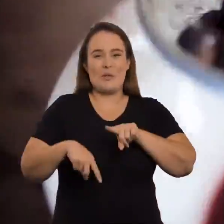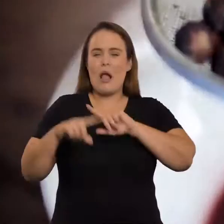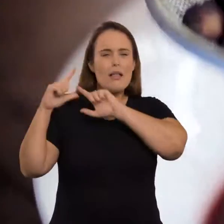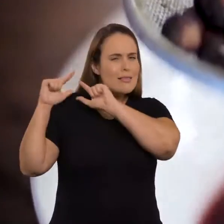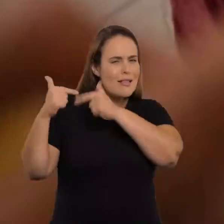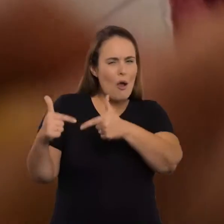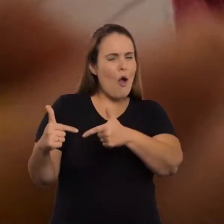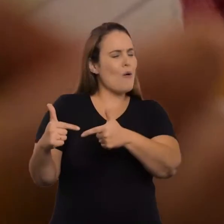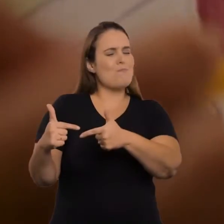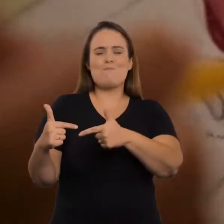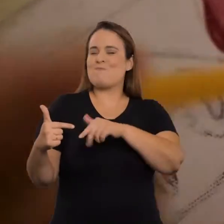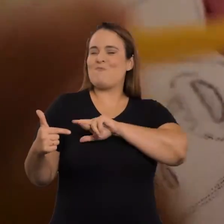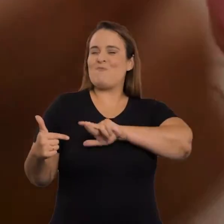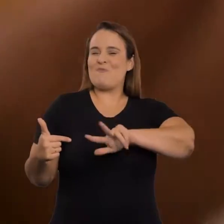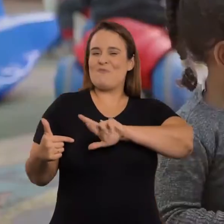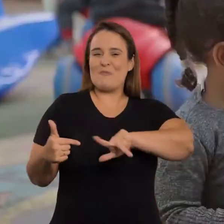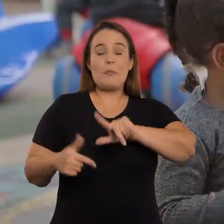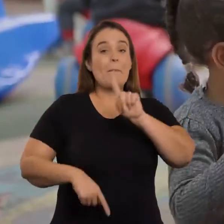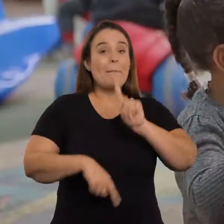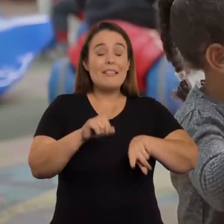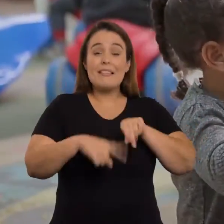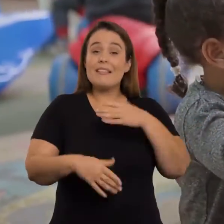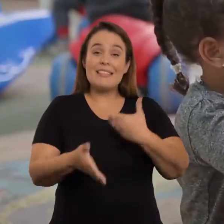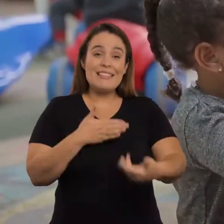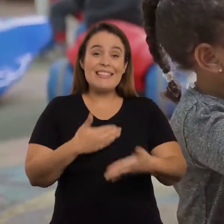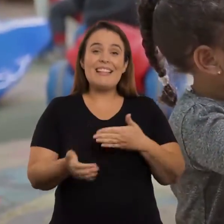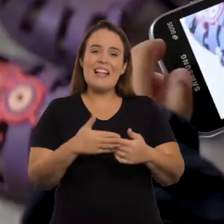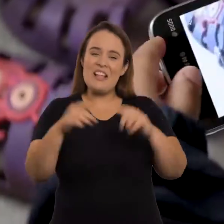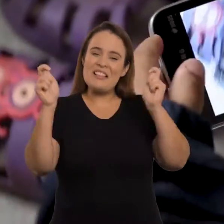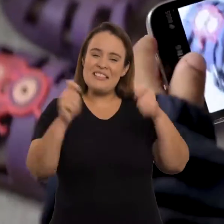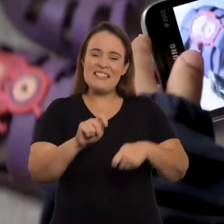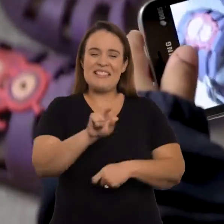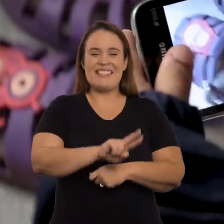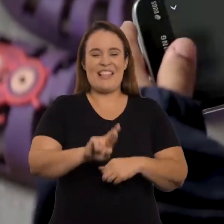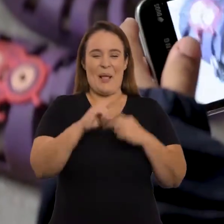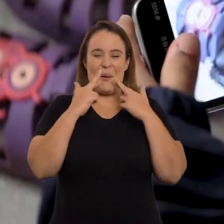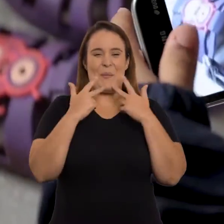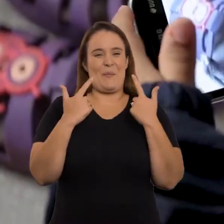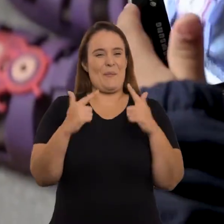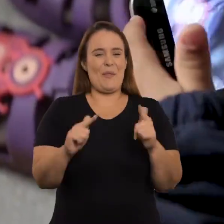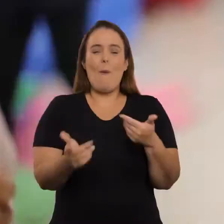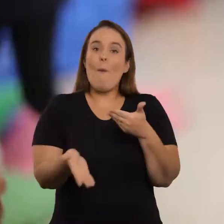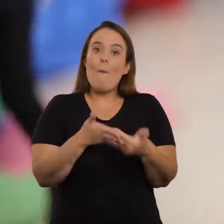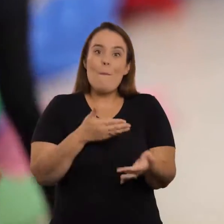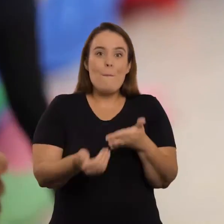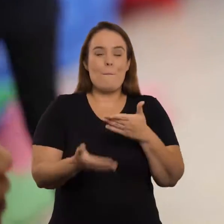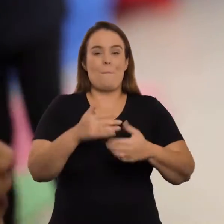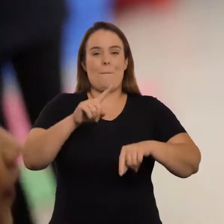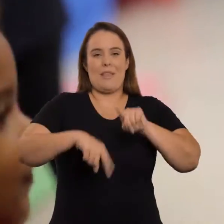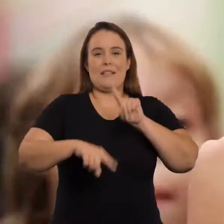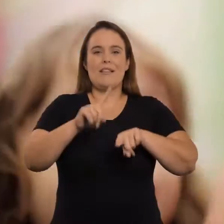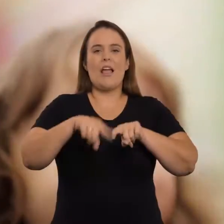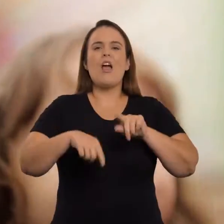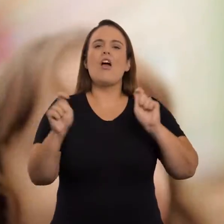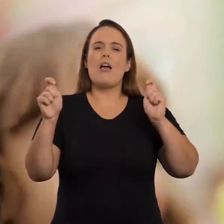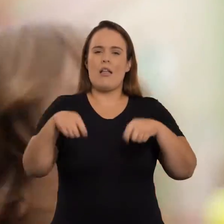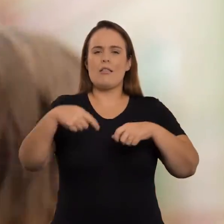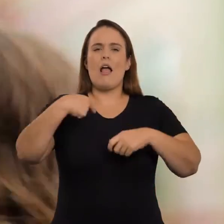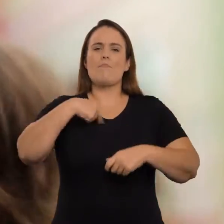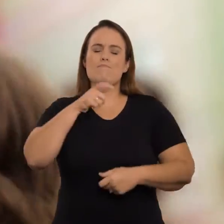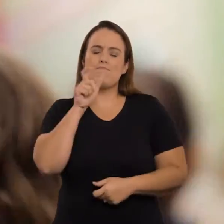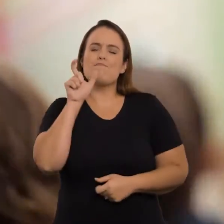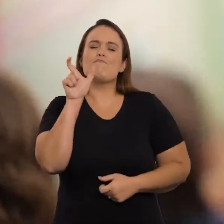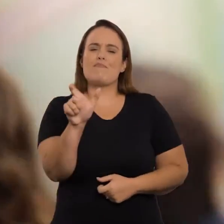tradicionais. Qualquer material serve para essa linguagem. Qualquer material serve para eu colocar minha fala em termos